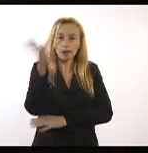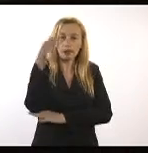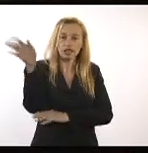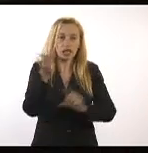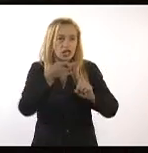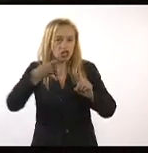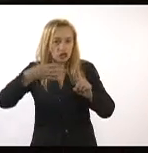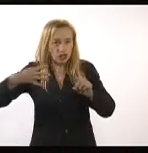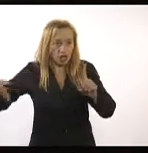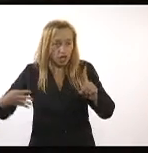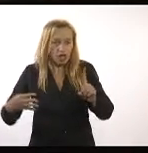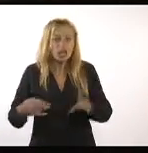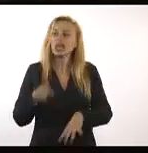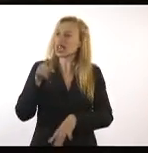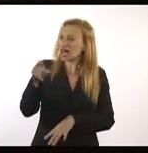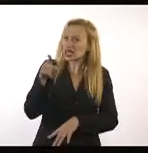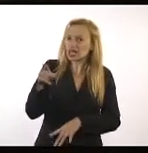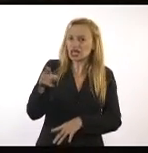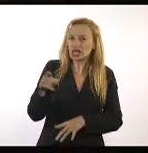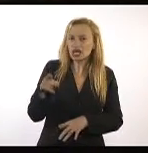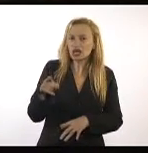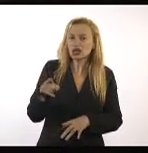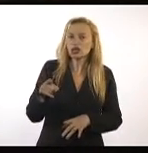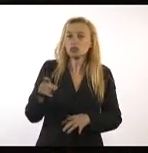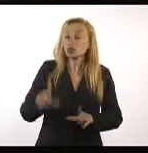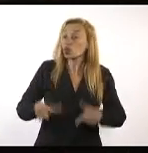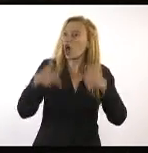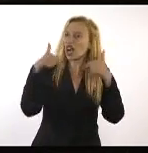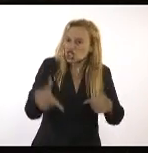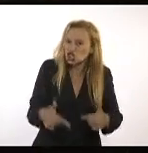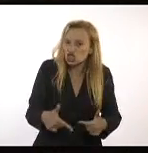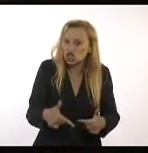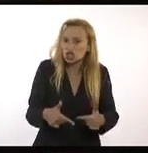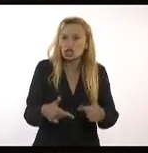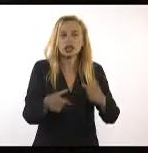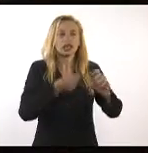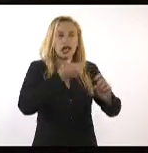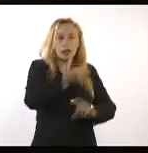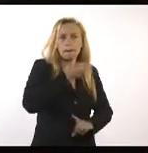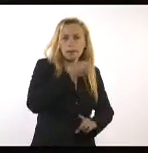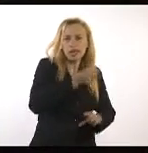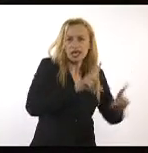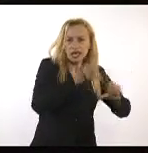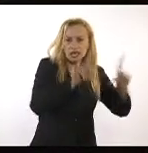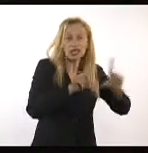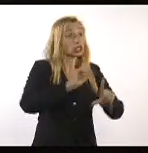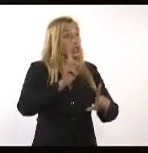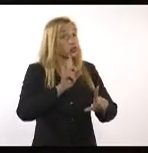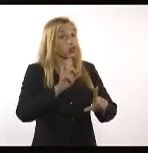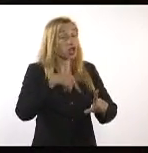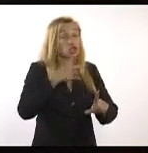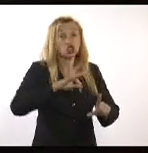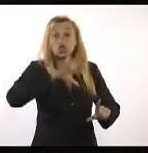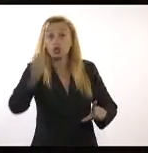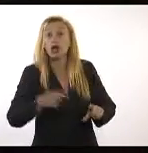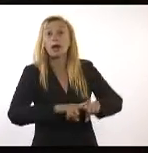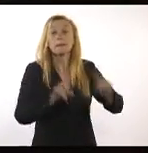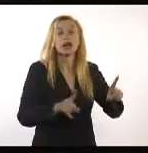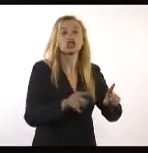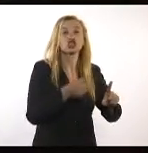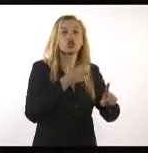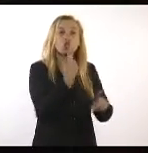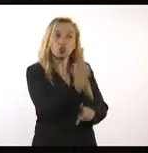lgbt e aí por conta de uma atitude da imprensa não de toda a imprensa mas o